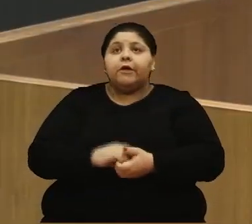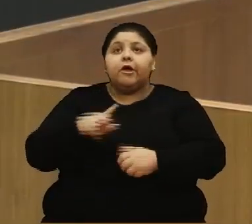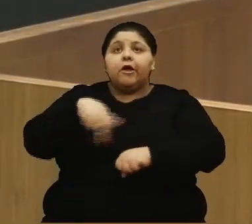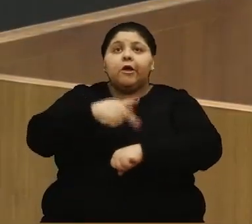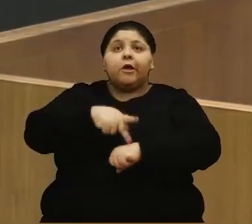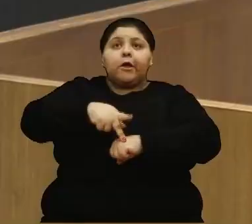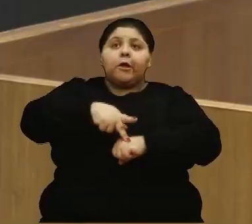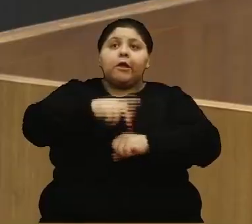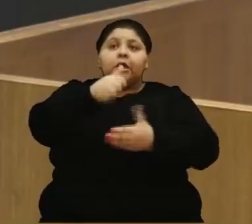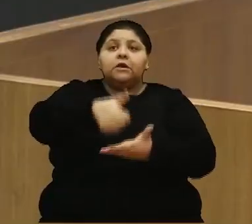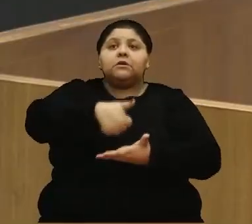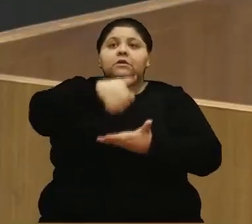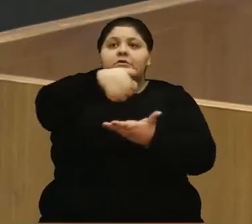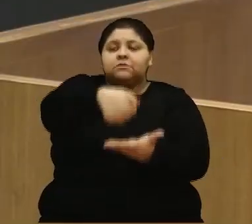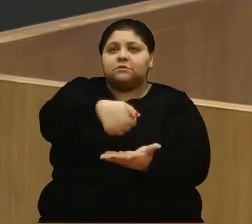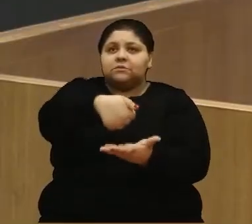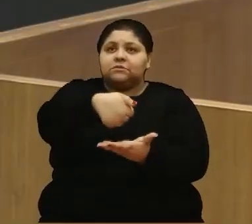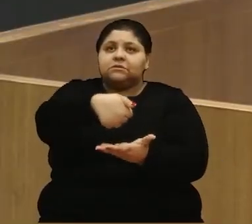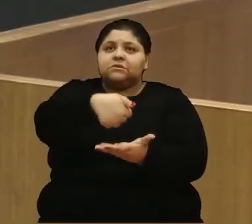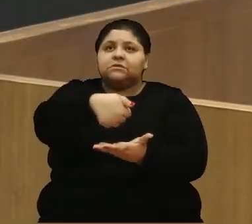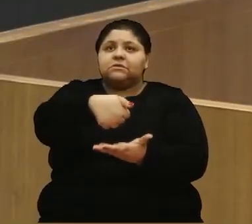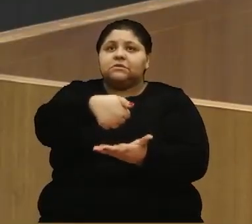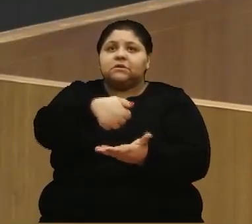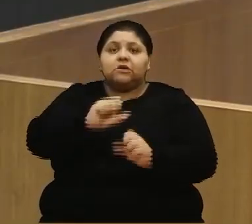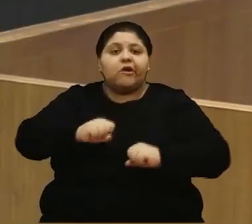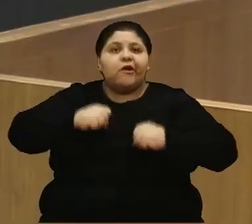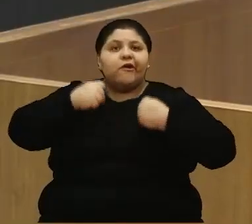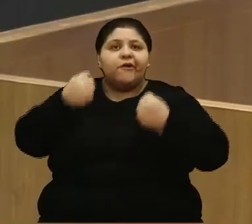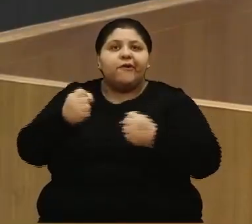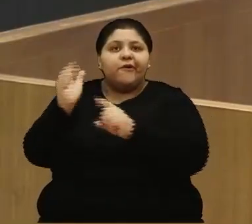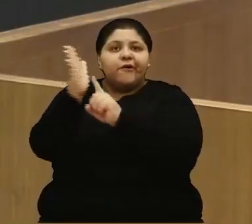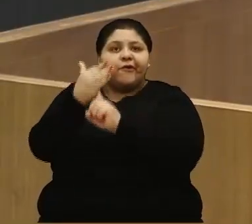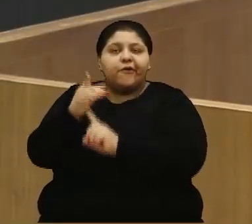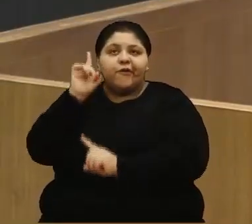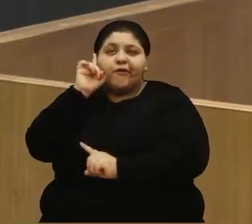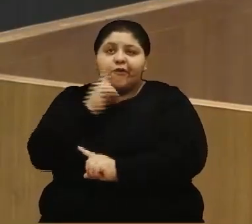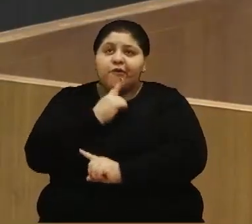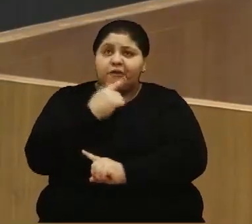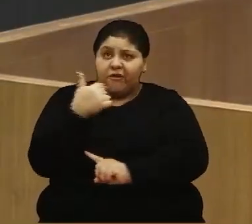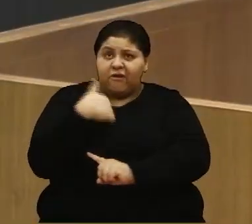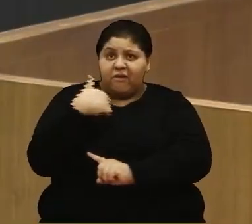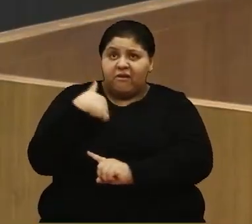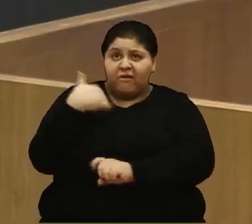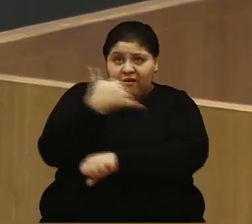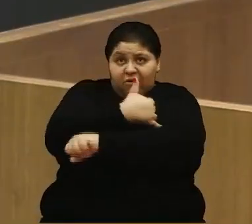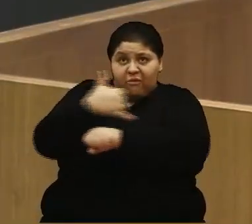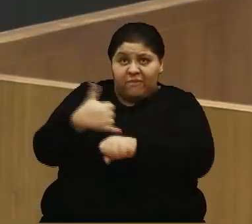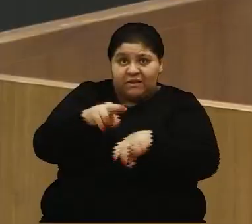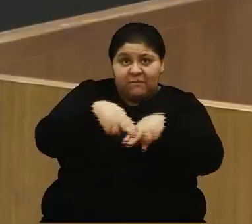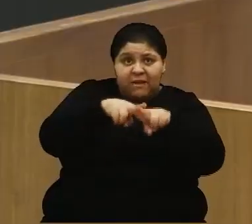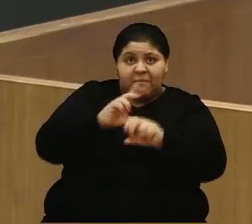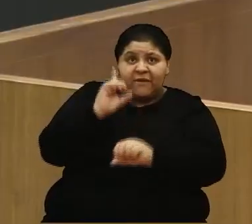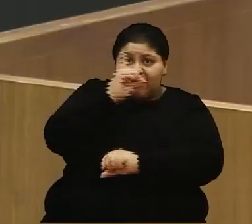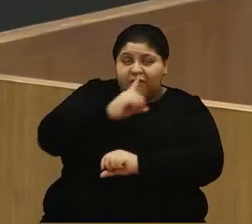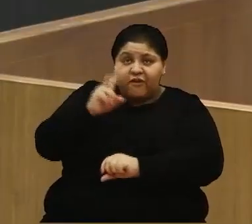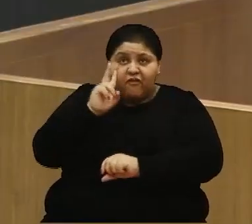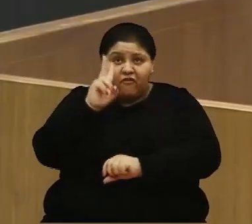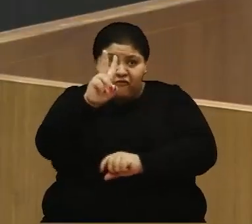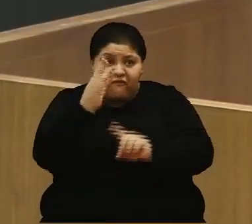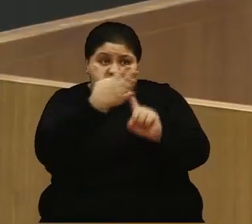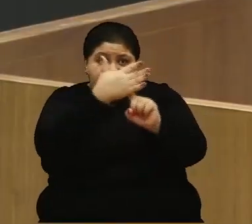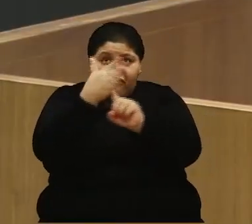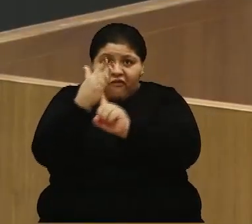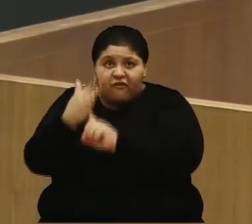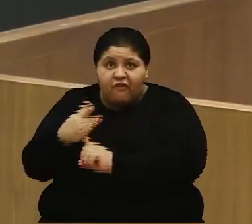da Shopee, os patriotas que defendem a bandeira dos Estados Unidos. Eu passei pela praça no domingo. Vi várias